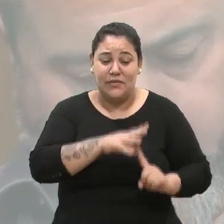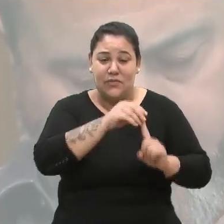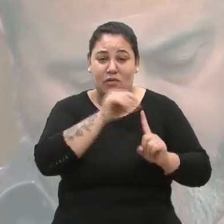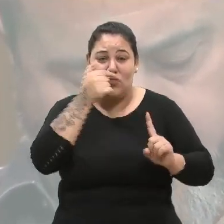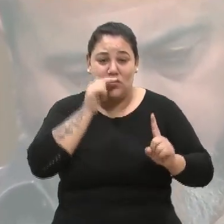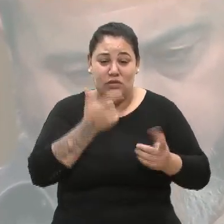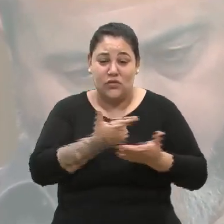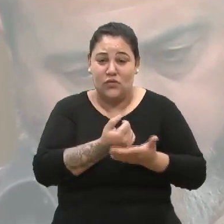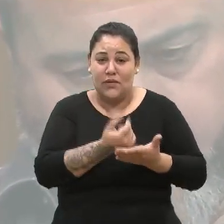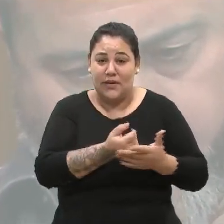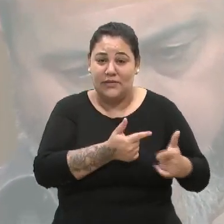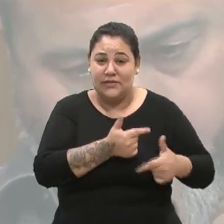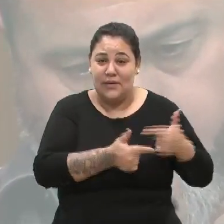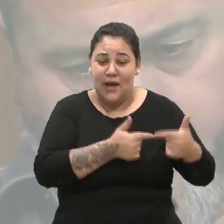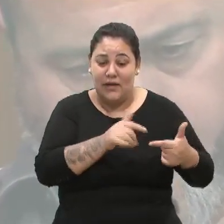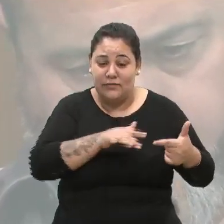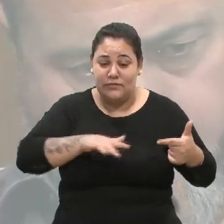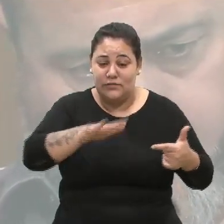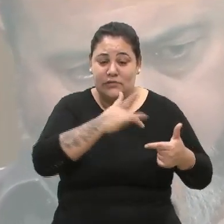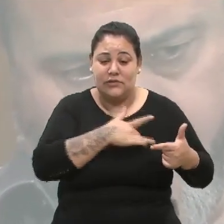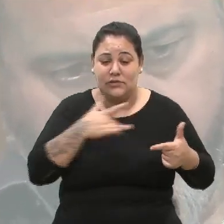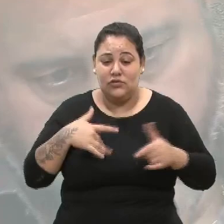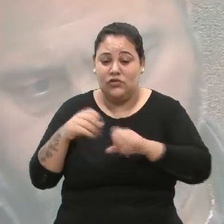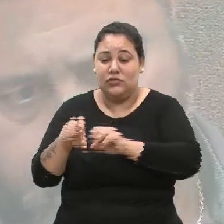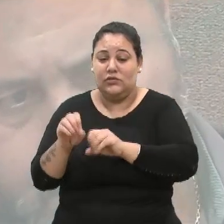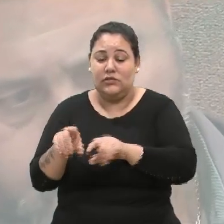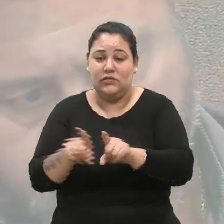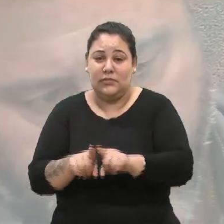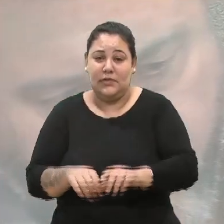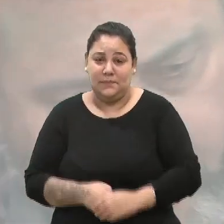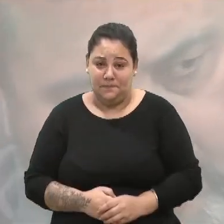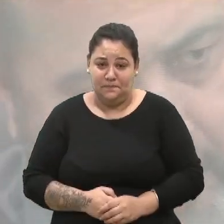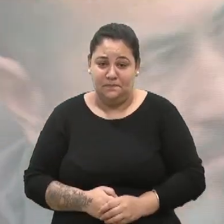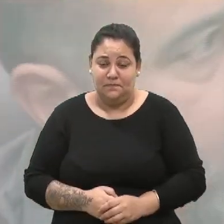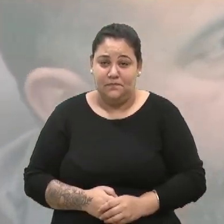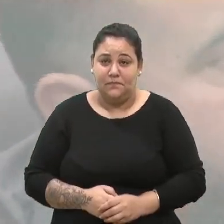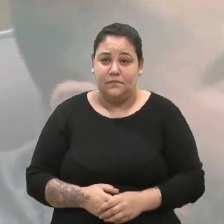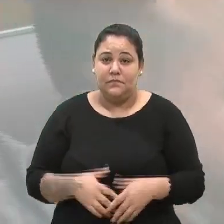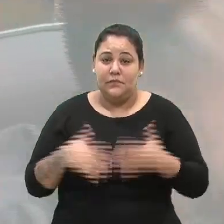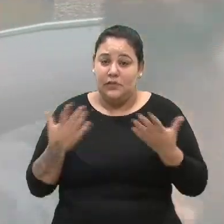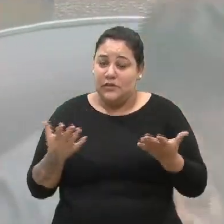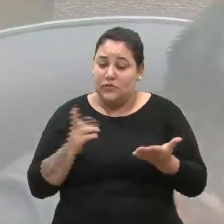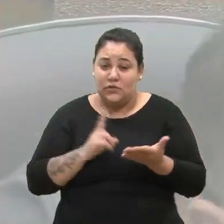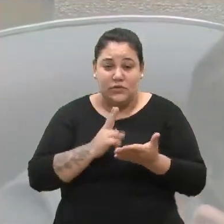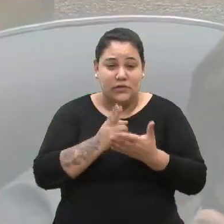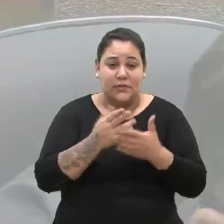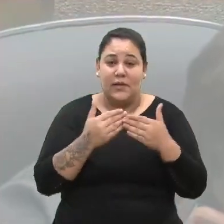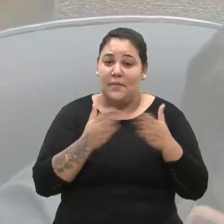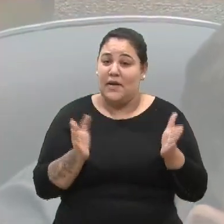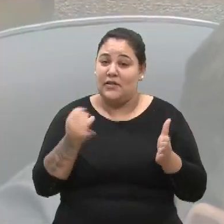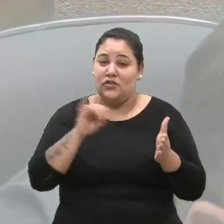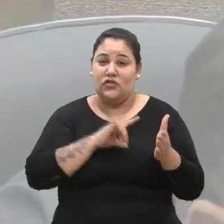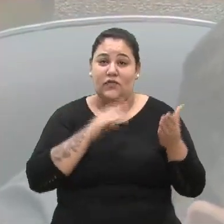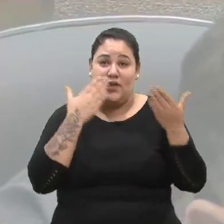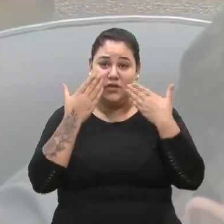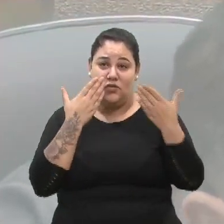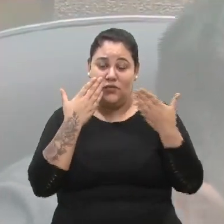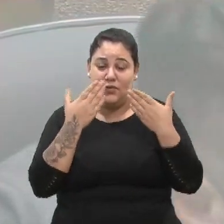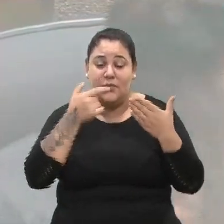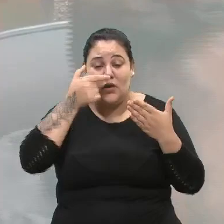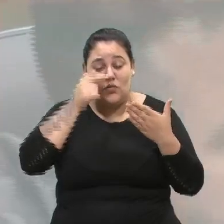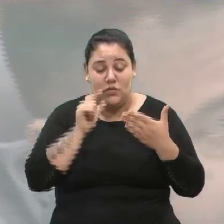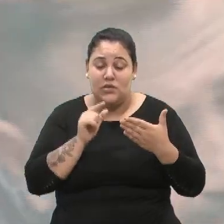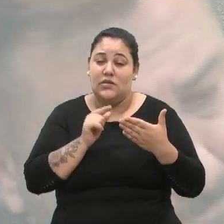comprar serviços da saúde e da educação. Então, a gente se coloca à disposição, qualquer dúvida, para poder